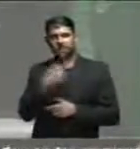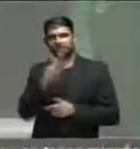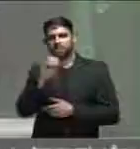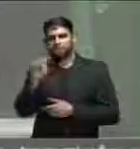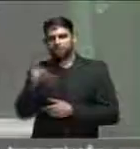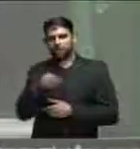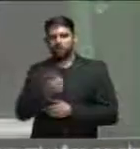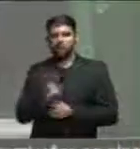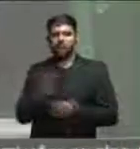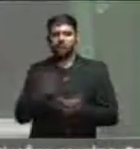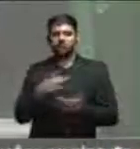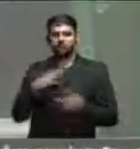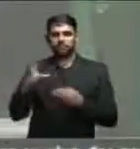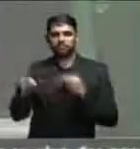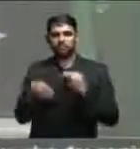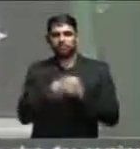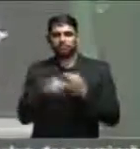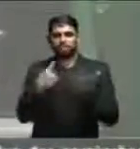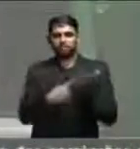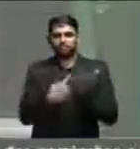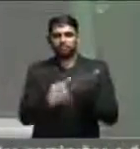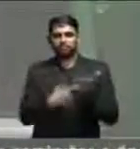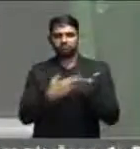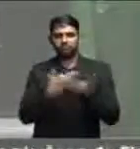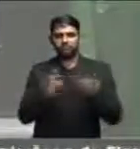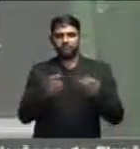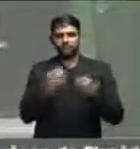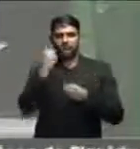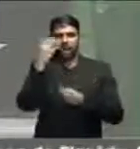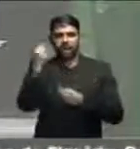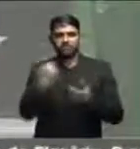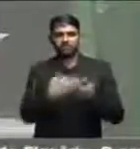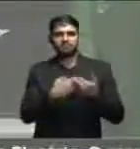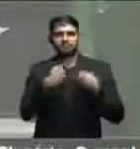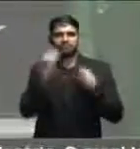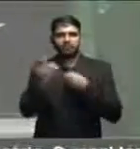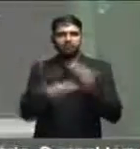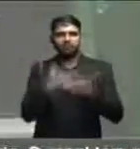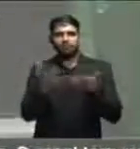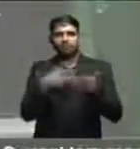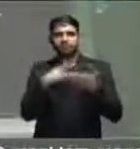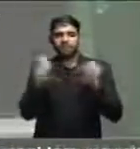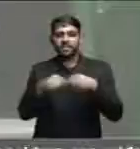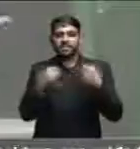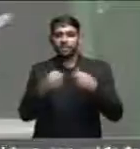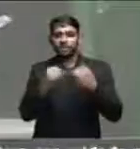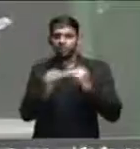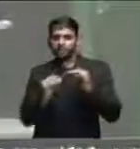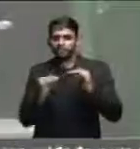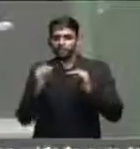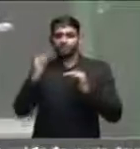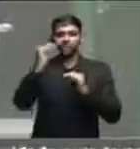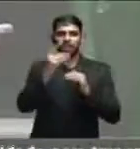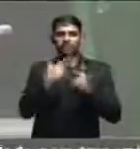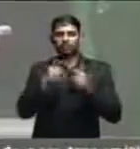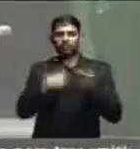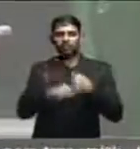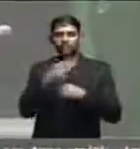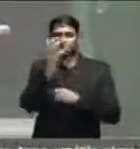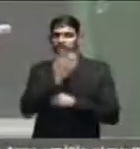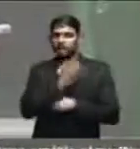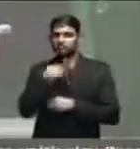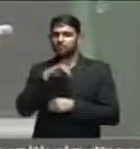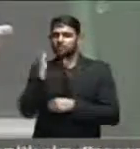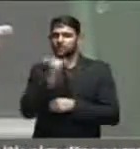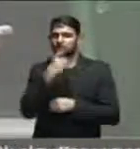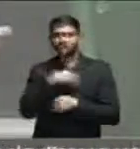400 mil, emendas, acordos secretos, viagens? Precisamos ultrapassar essa crise com urgência. Não